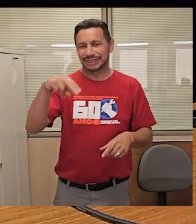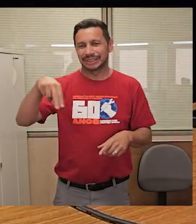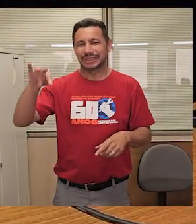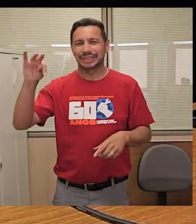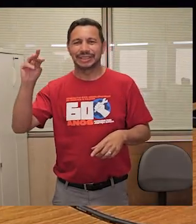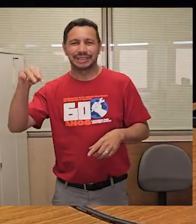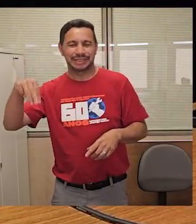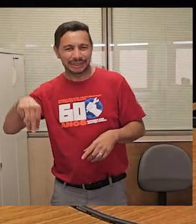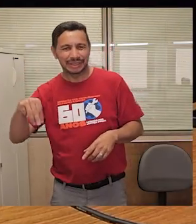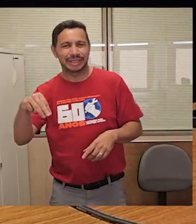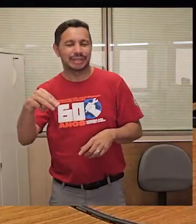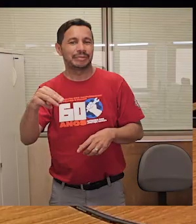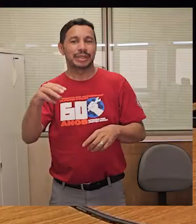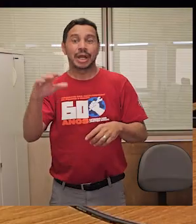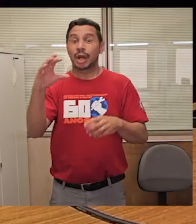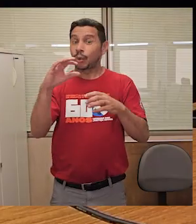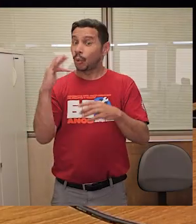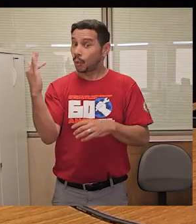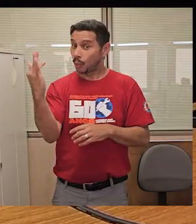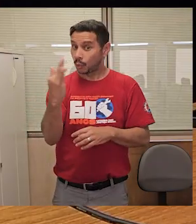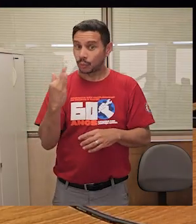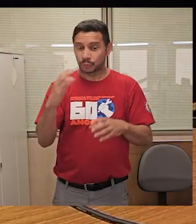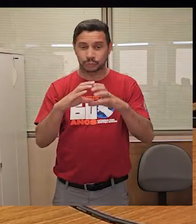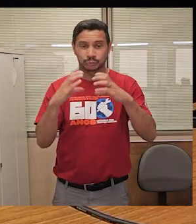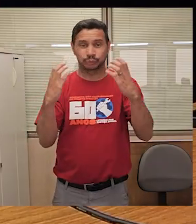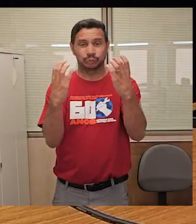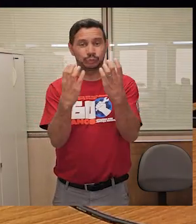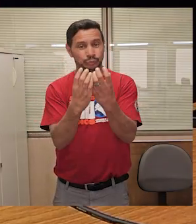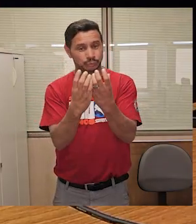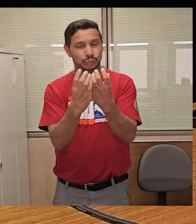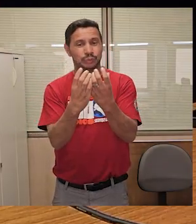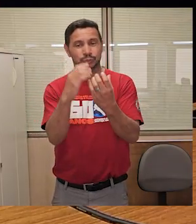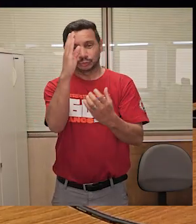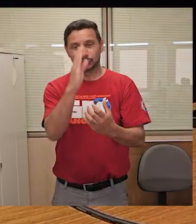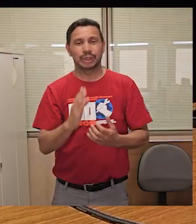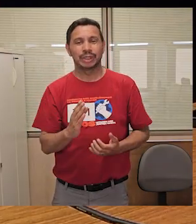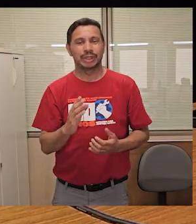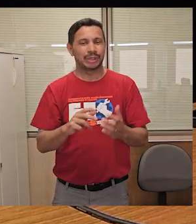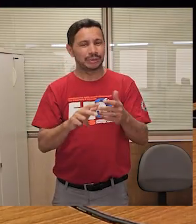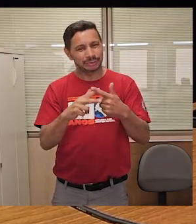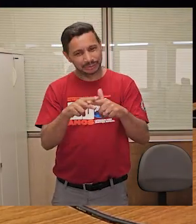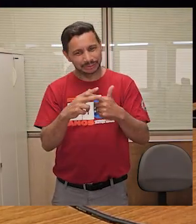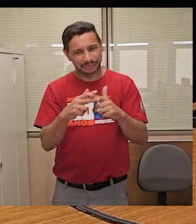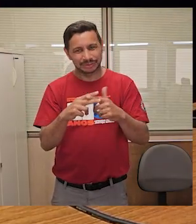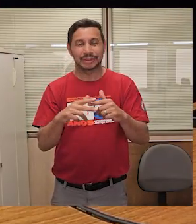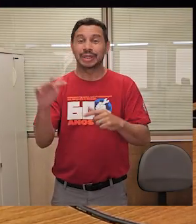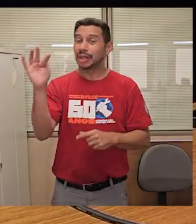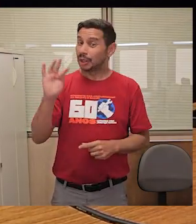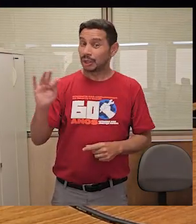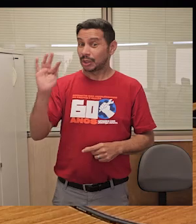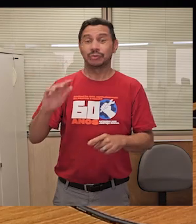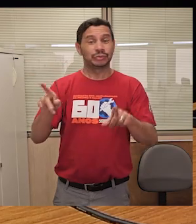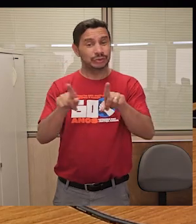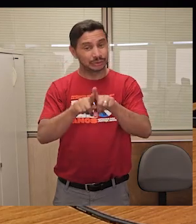Confederação Nacional dos Trabalhadores Metalúrgicos, é dirigente da Força Sindical, da